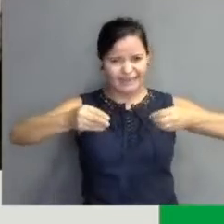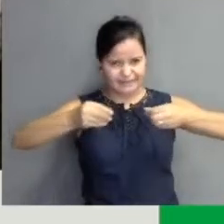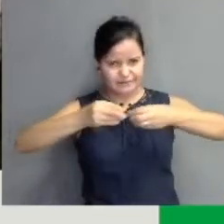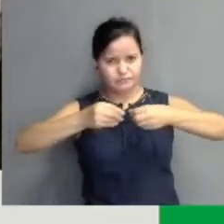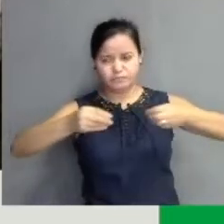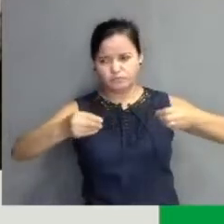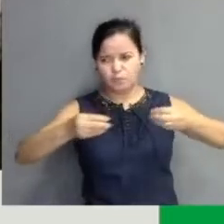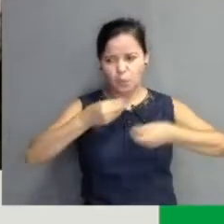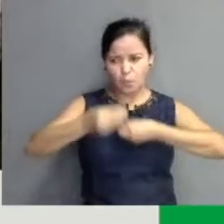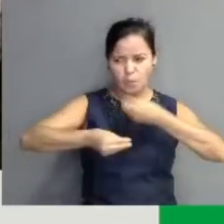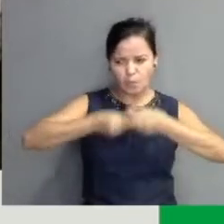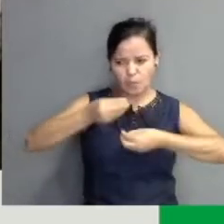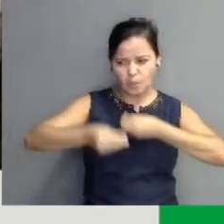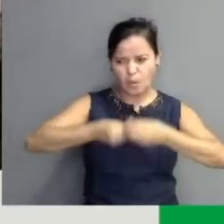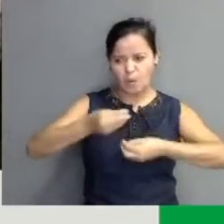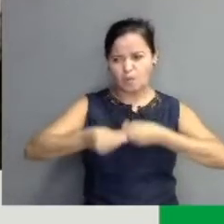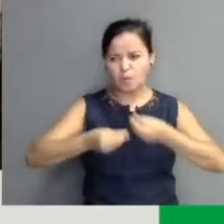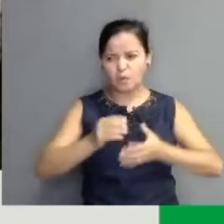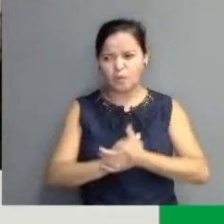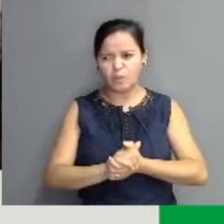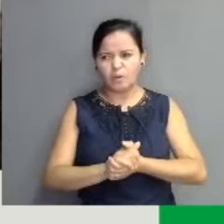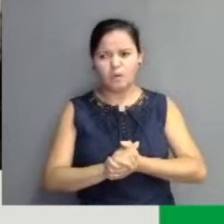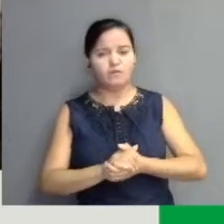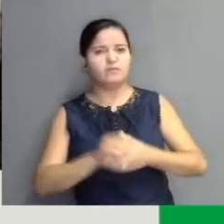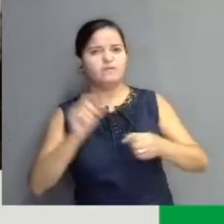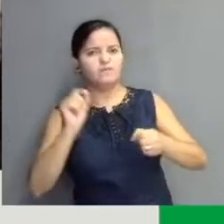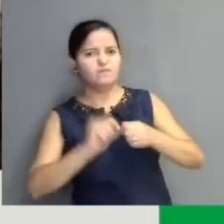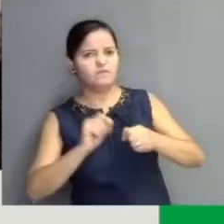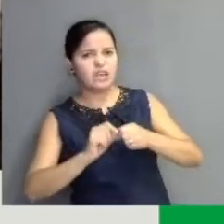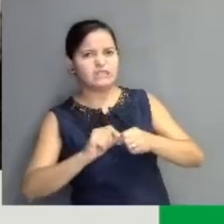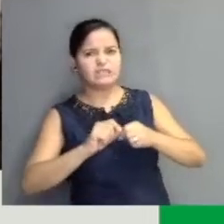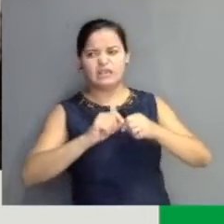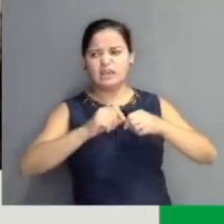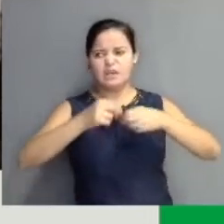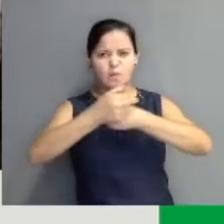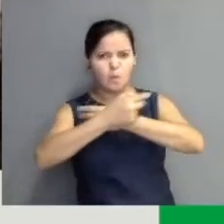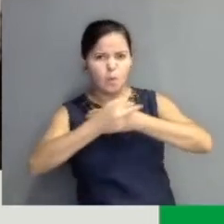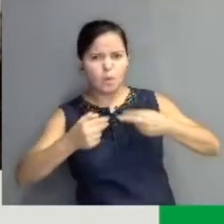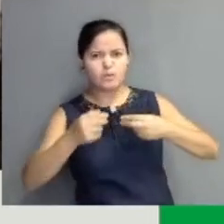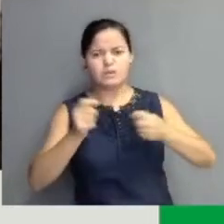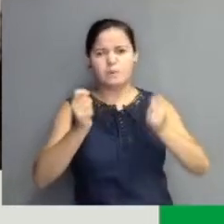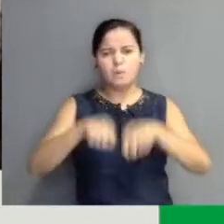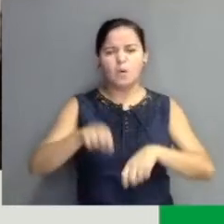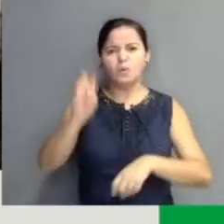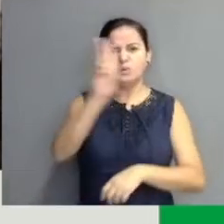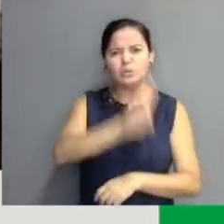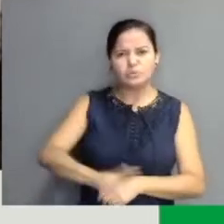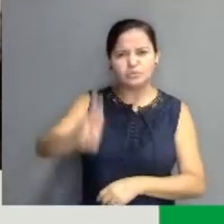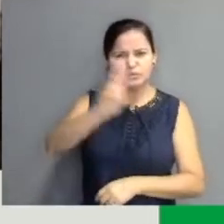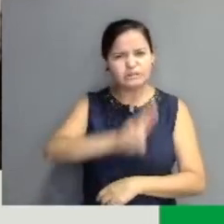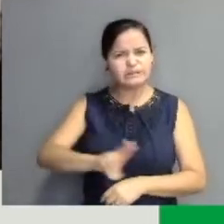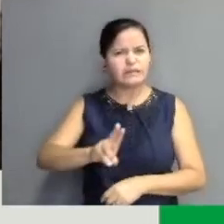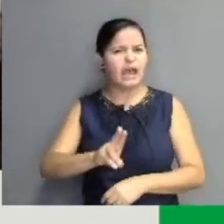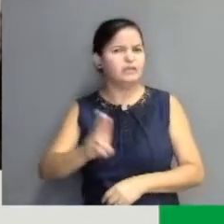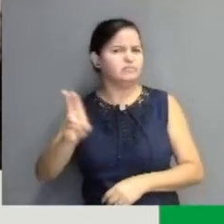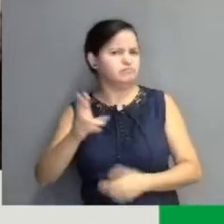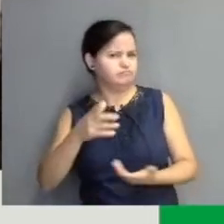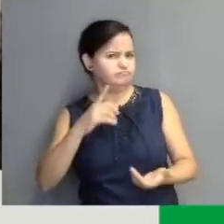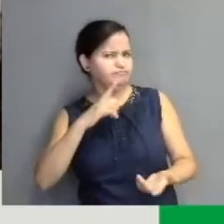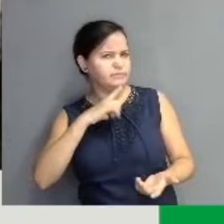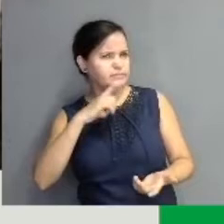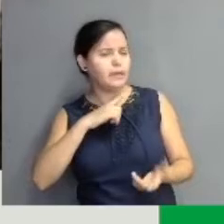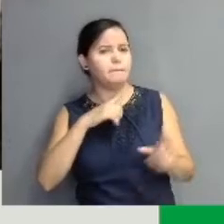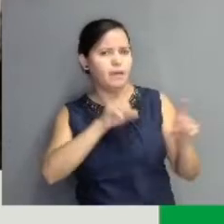saudável porque você está produzindo o quê? Você está produzindo adubo, produzindo humo, que pode ser usado de uma forma muito legal, né, para a